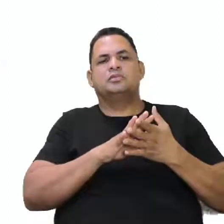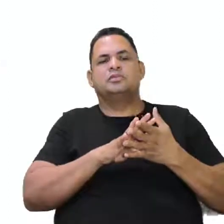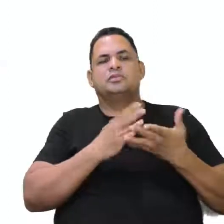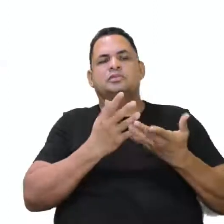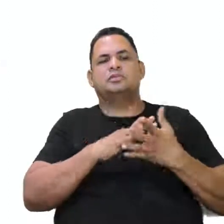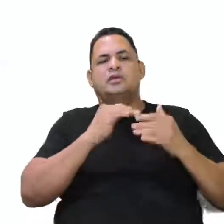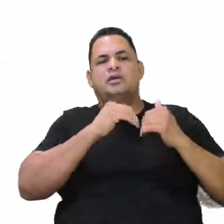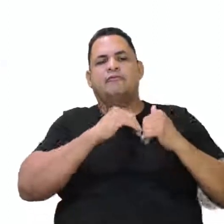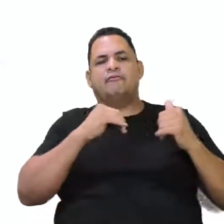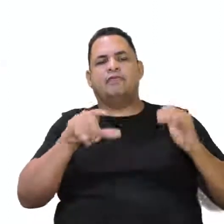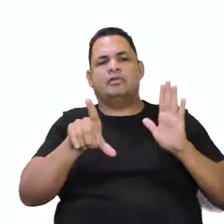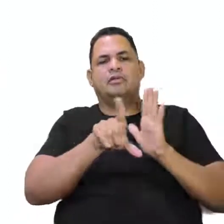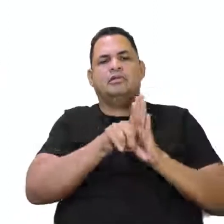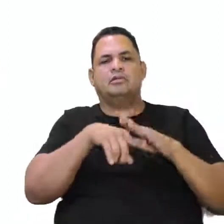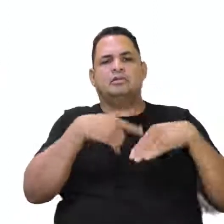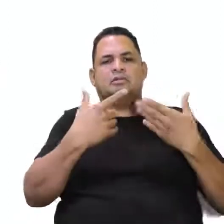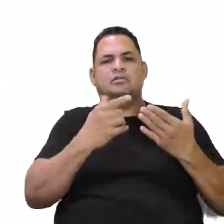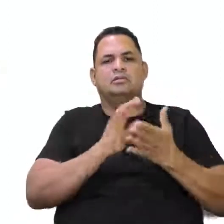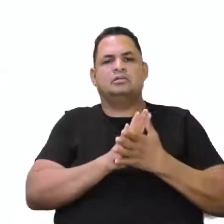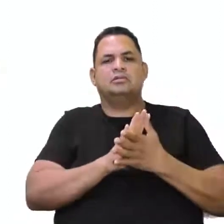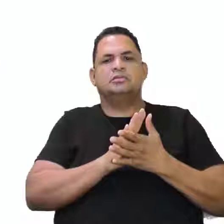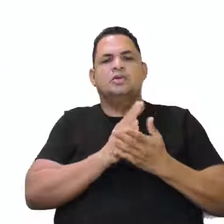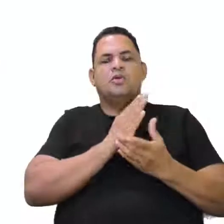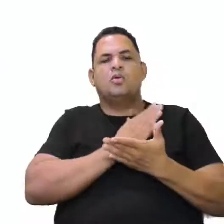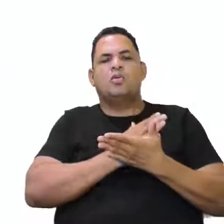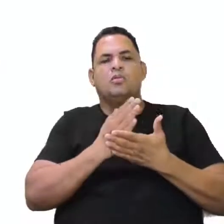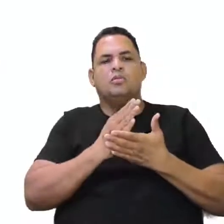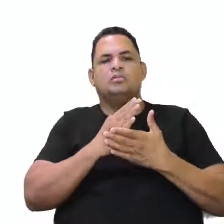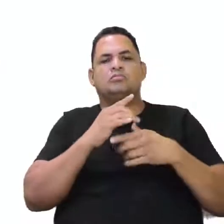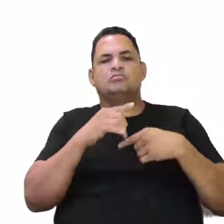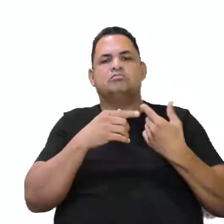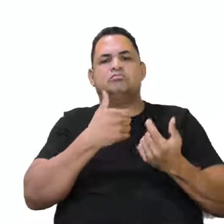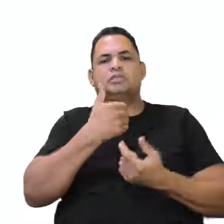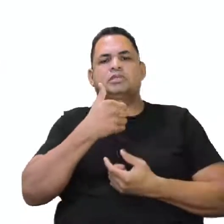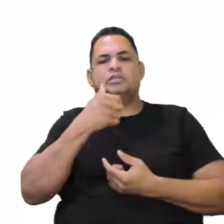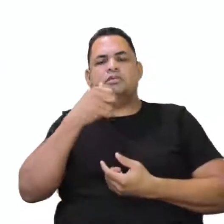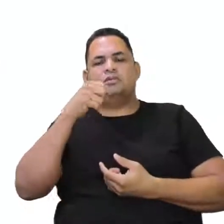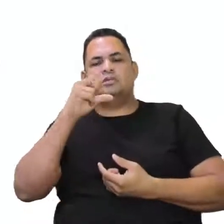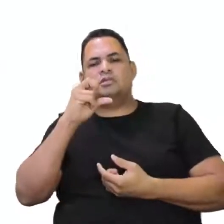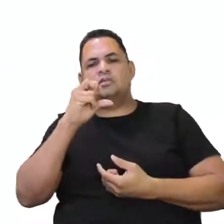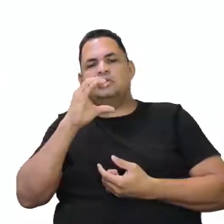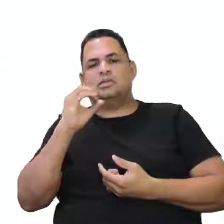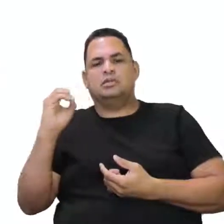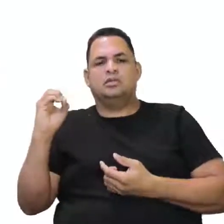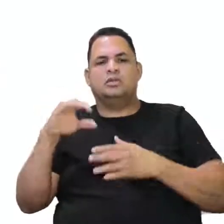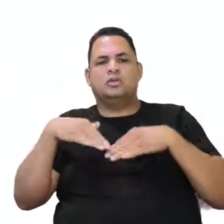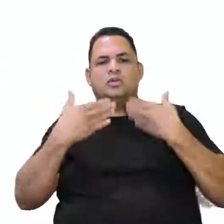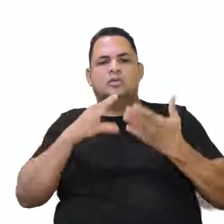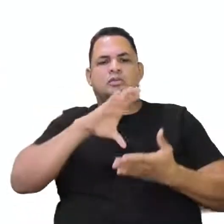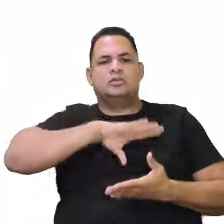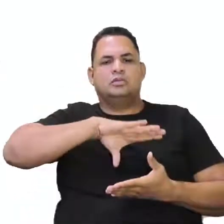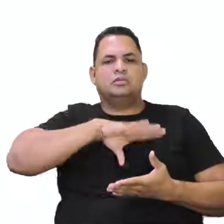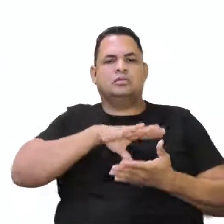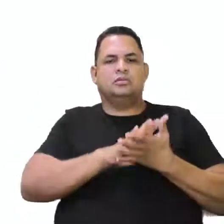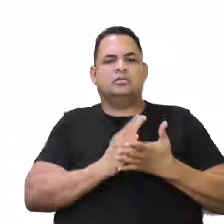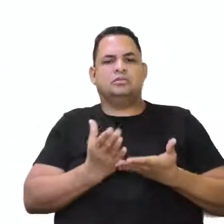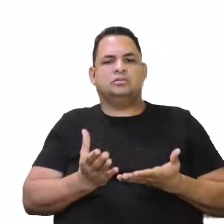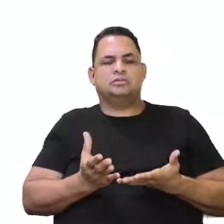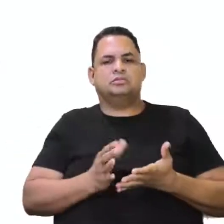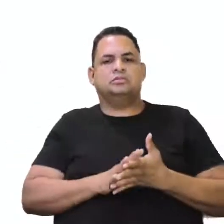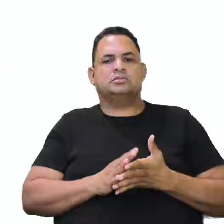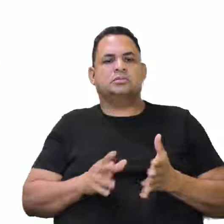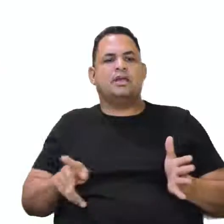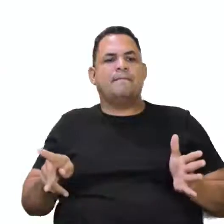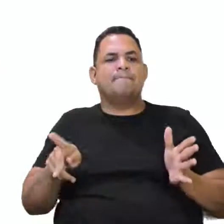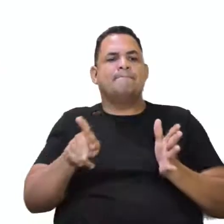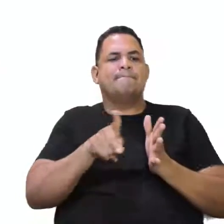teve início logo após seu descobrimento, em 1500, quando os portugueses se